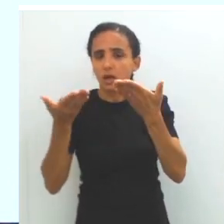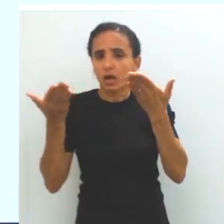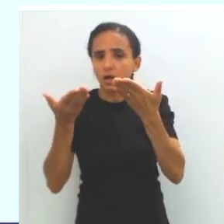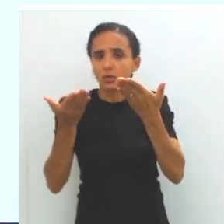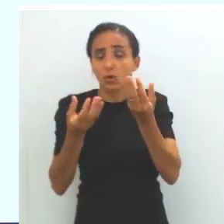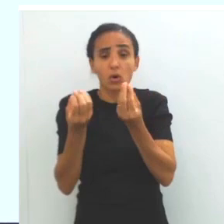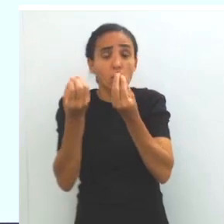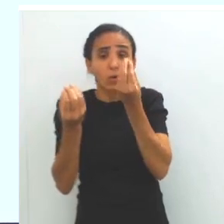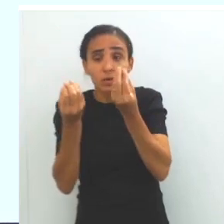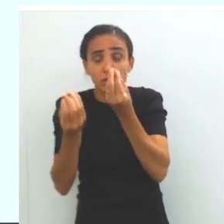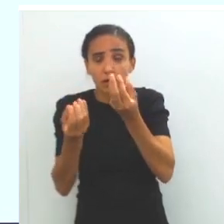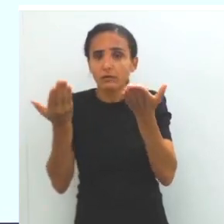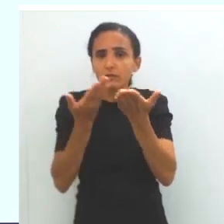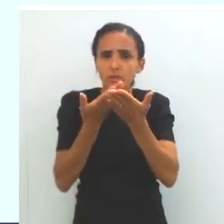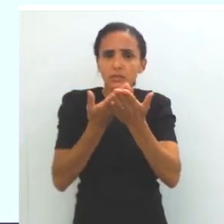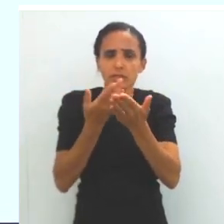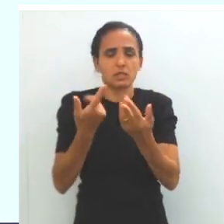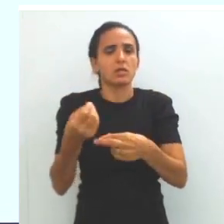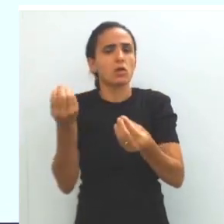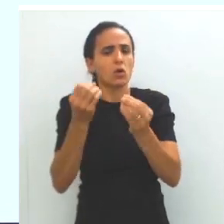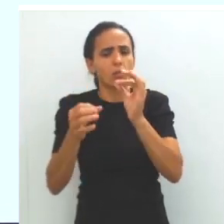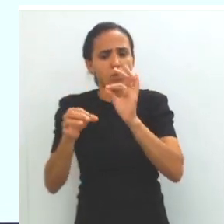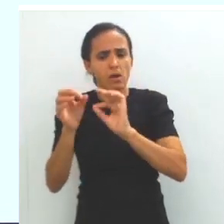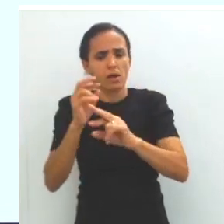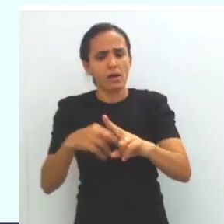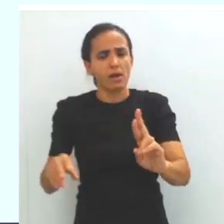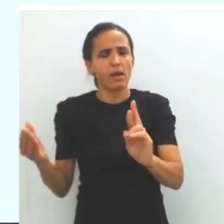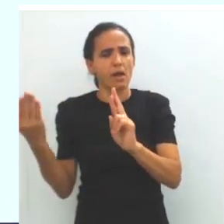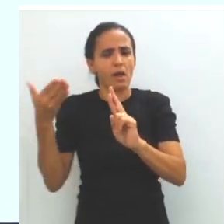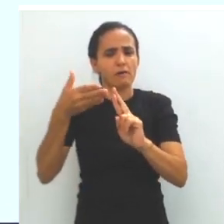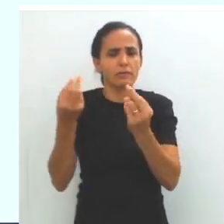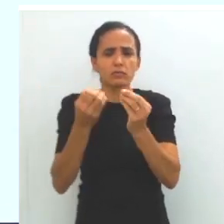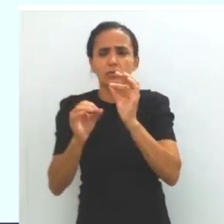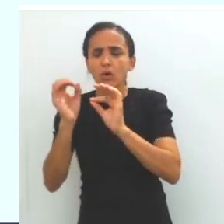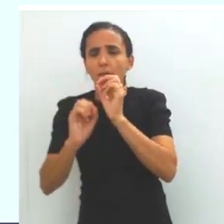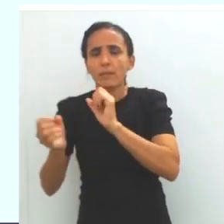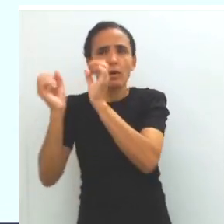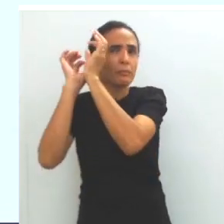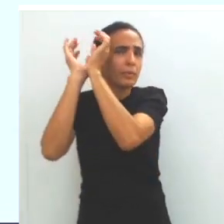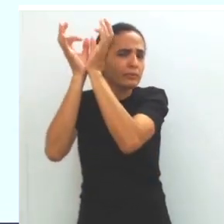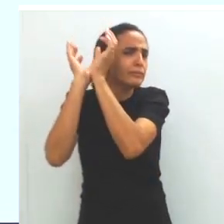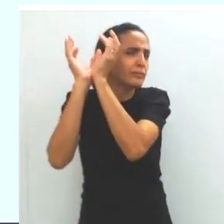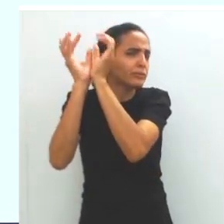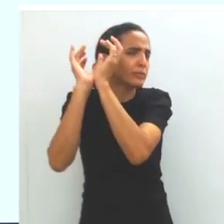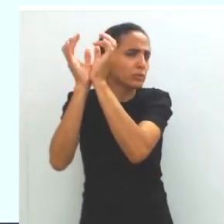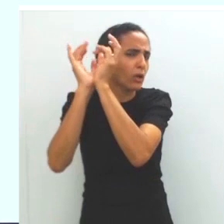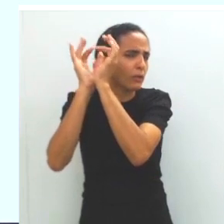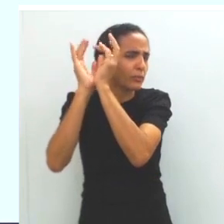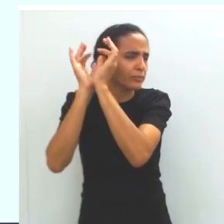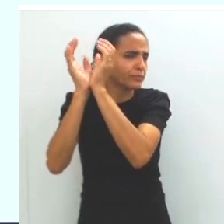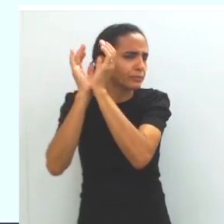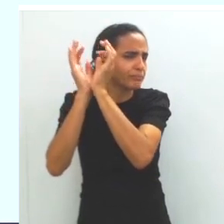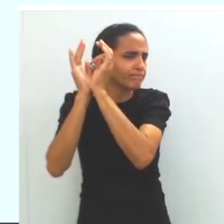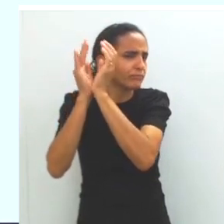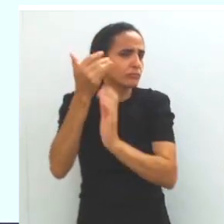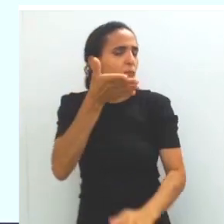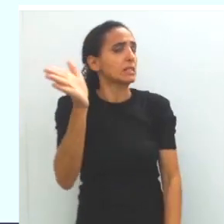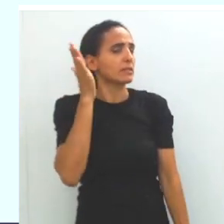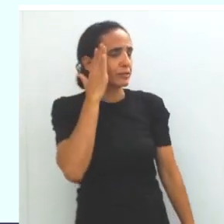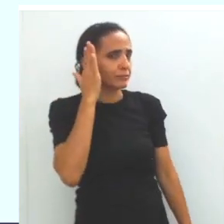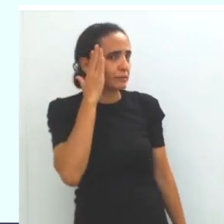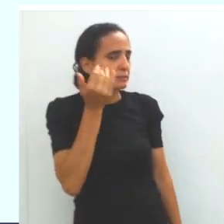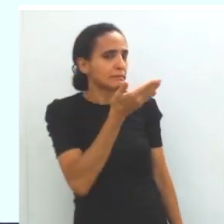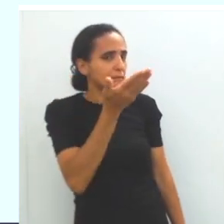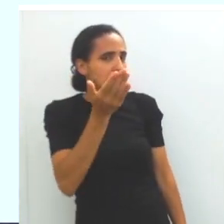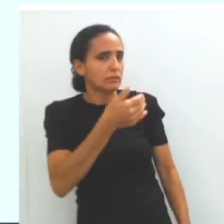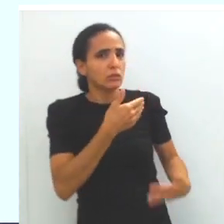você, nervo óptico, tem a responsabilidade de enviar essa mensagem ao cérebro. Ok?